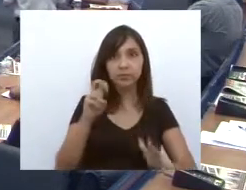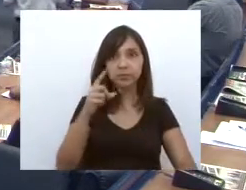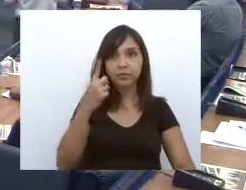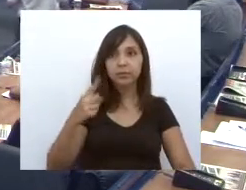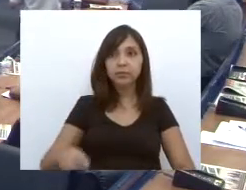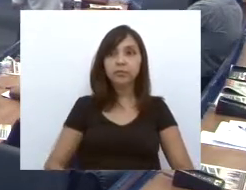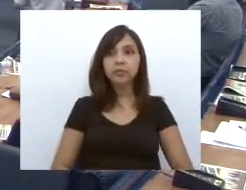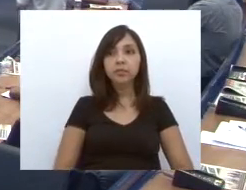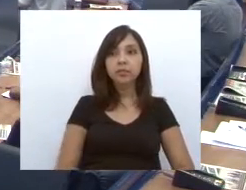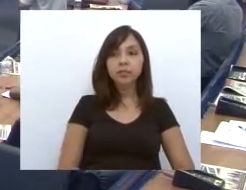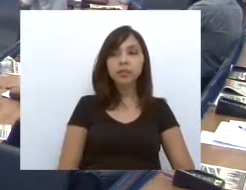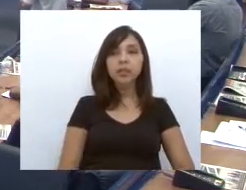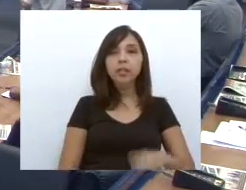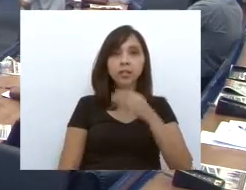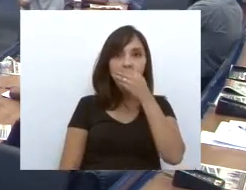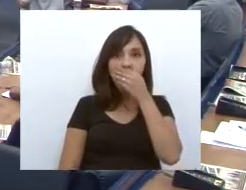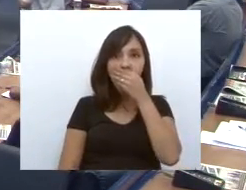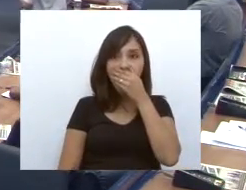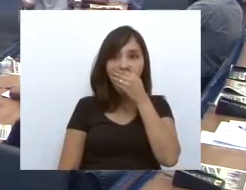vereador.